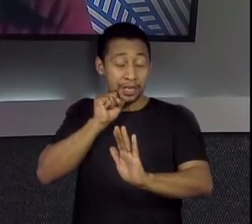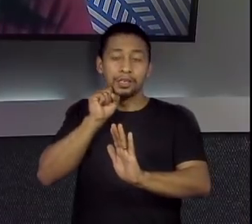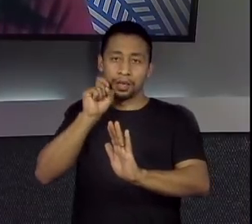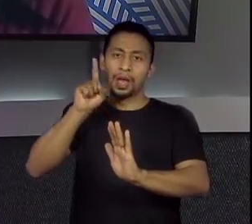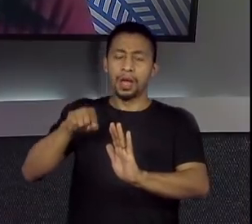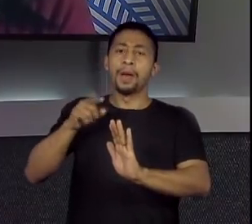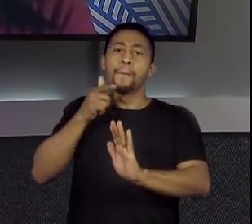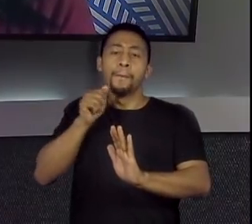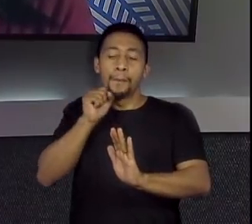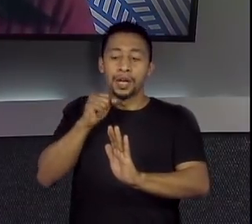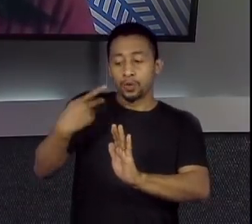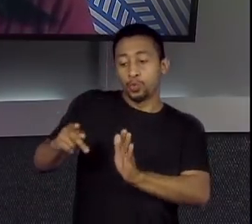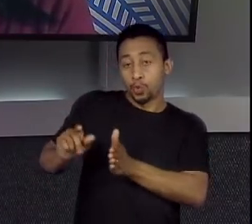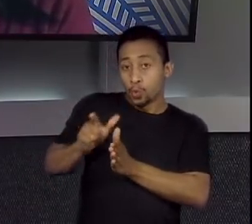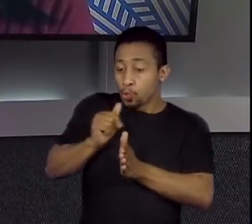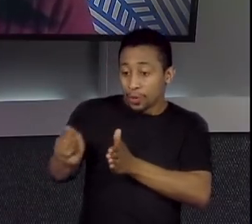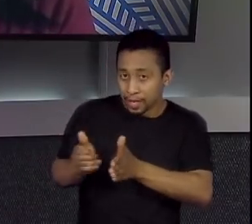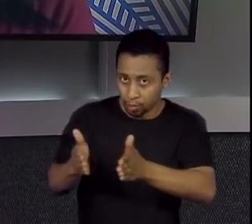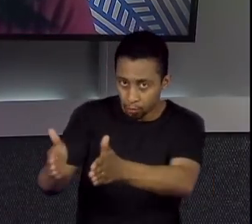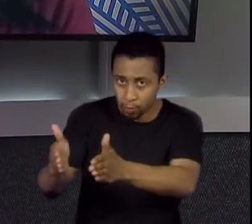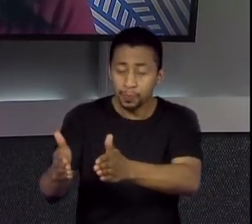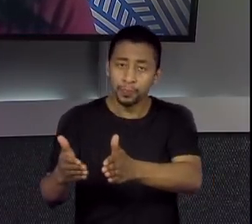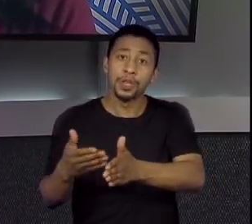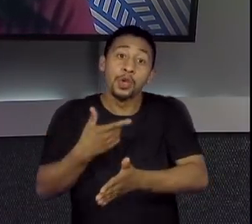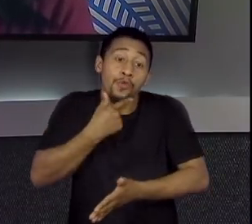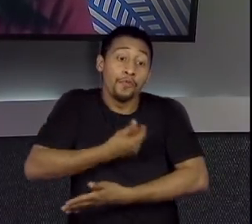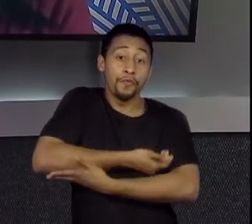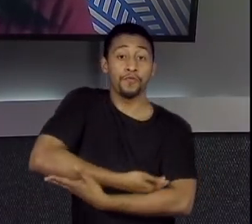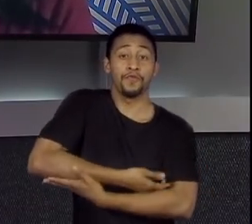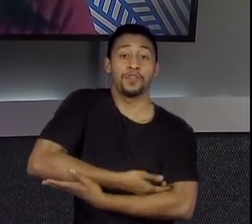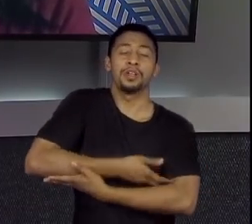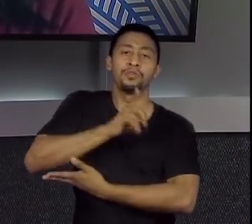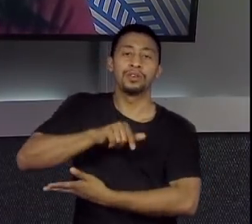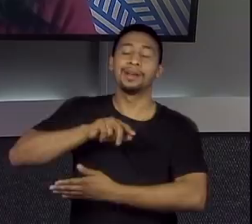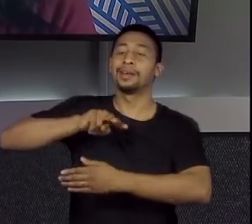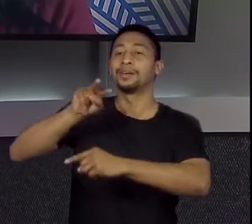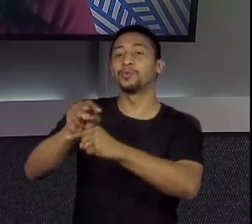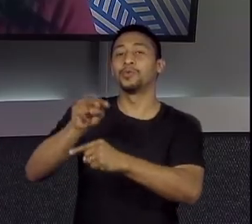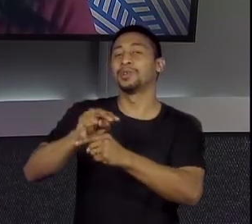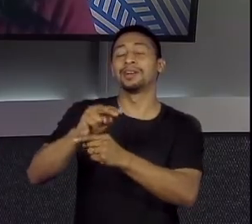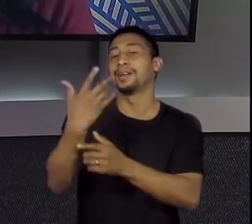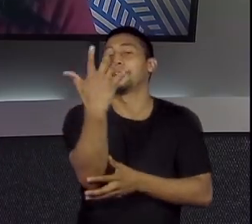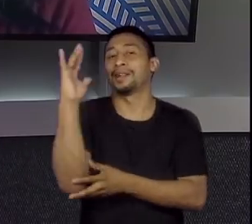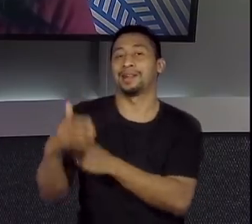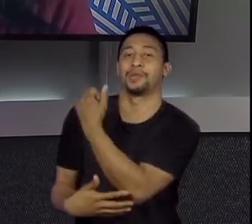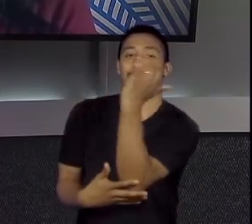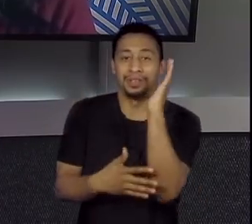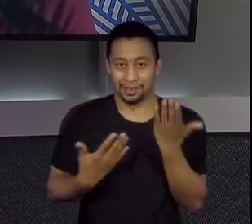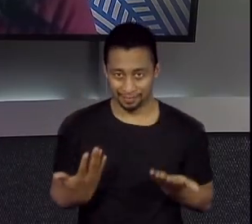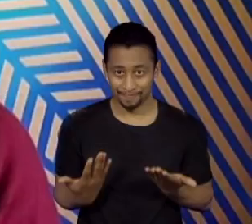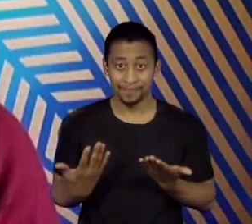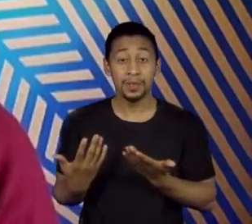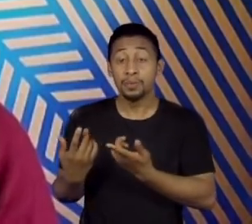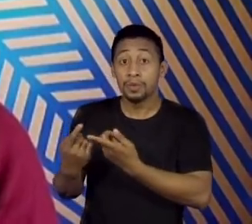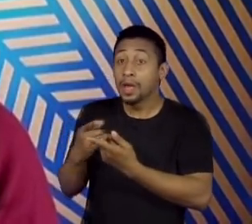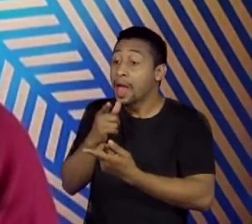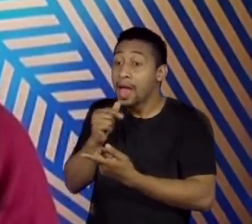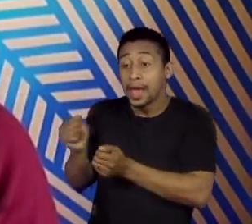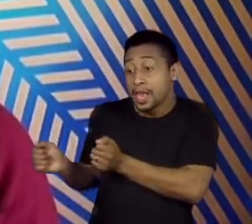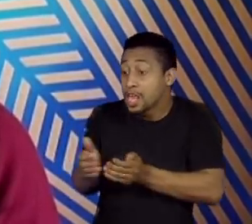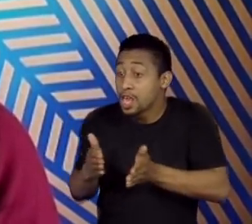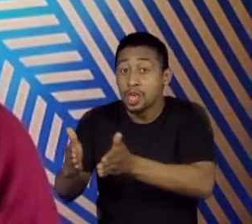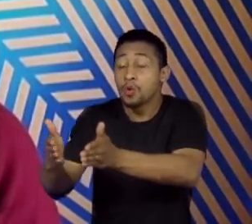não tem floresta, a água não brota, você só tem olho d'água onde tem floresta. O rio é